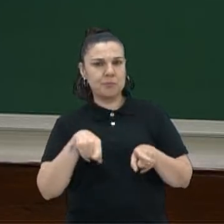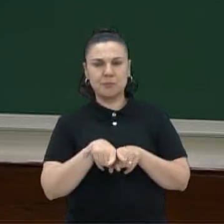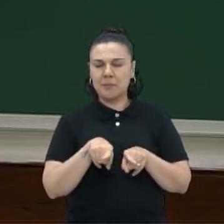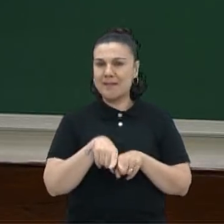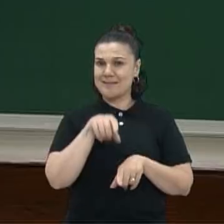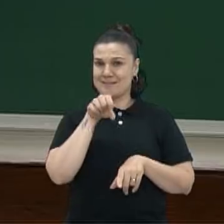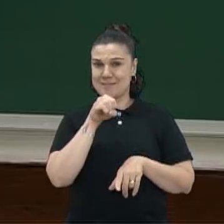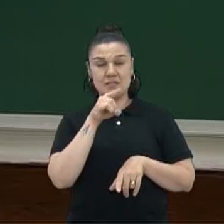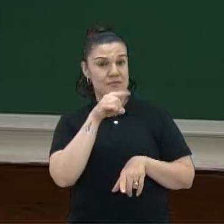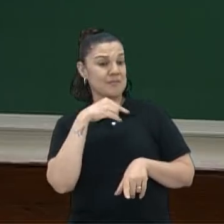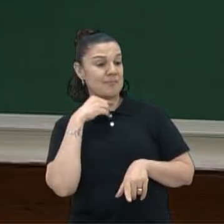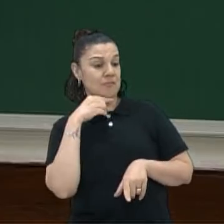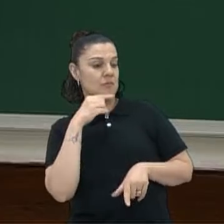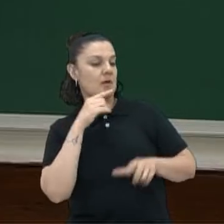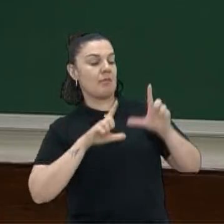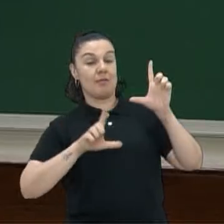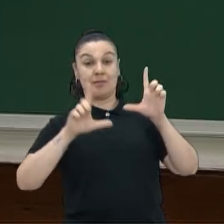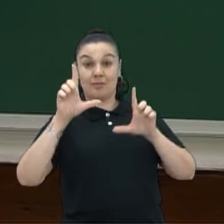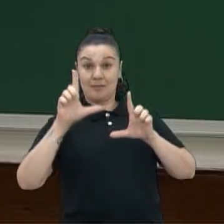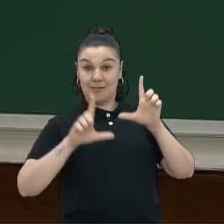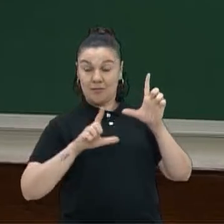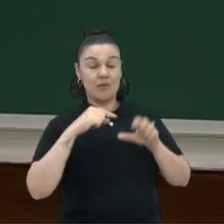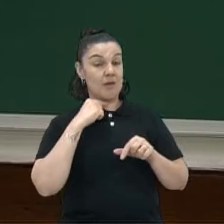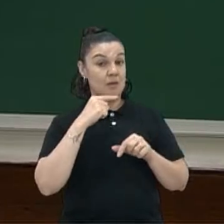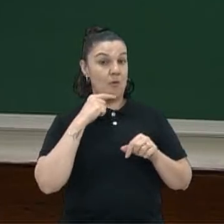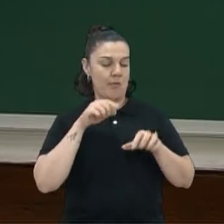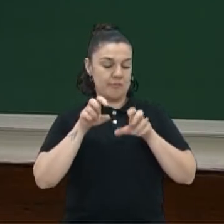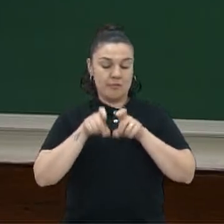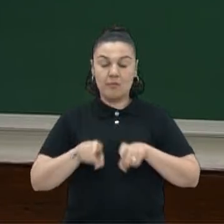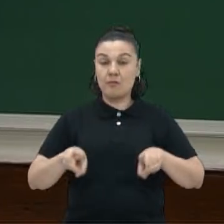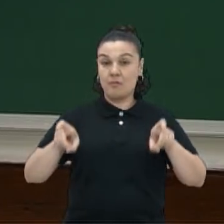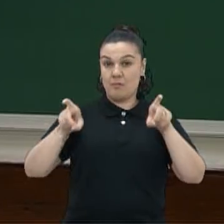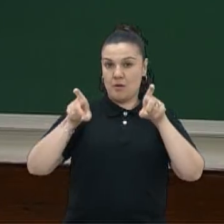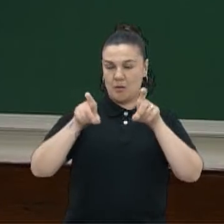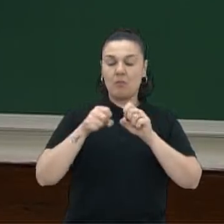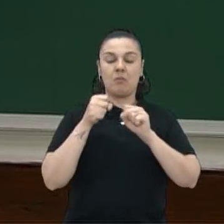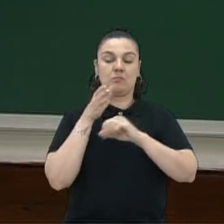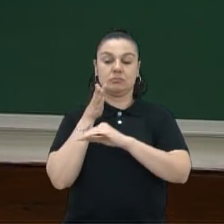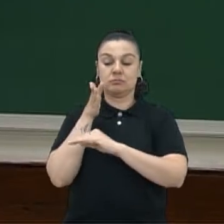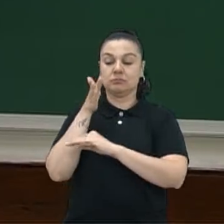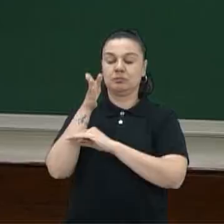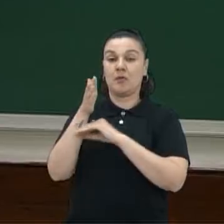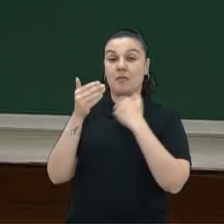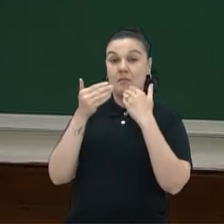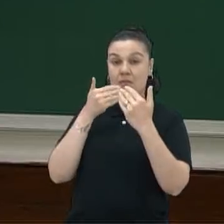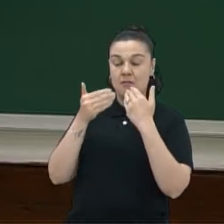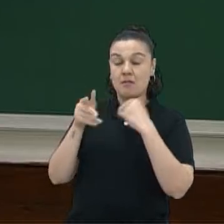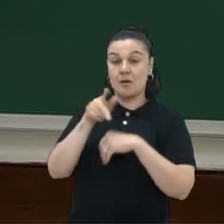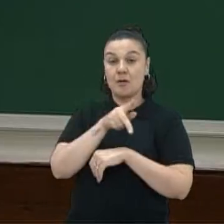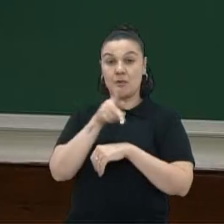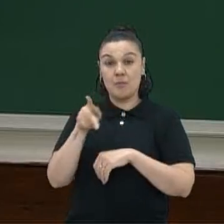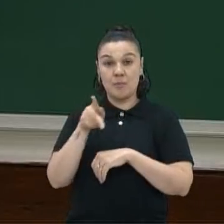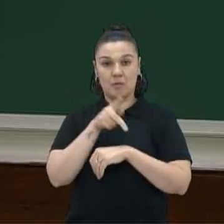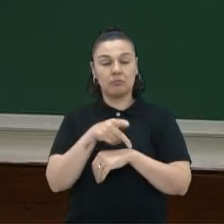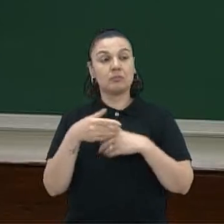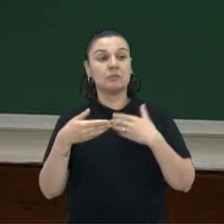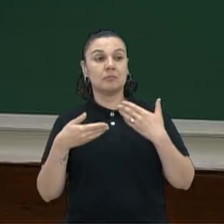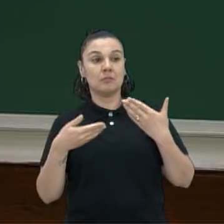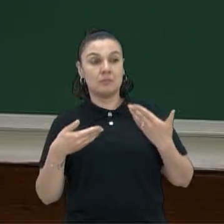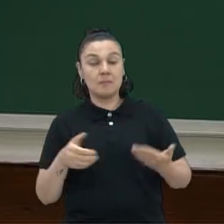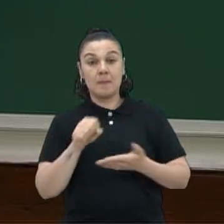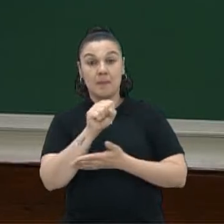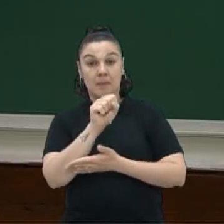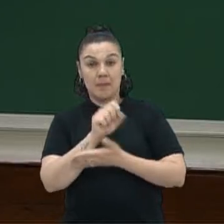caso você não esteja assistindo essa aula pela televisão, você pode interagir com o seu professor por meio